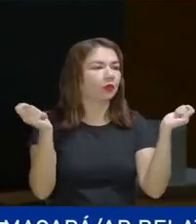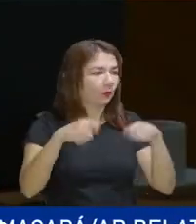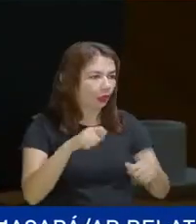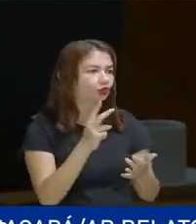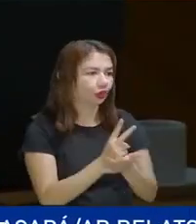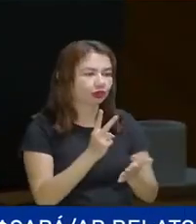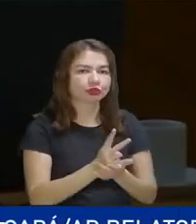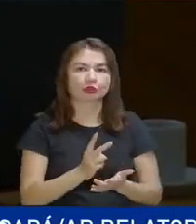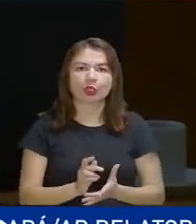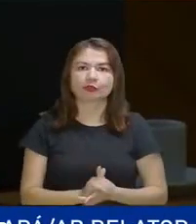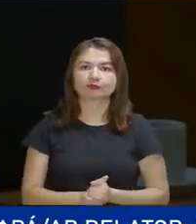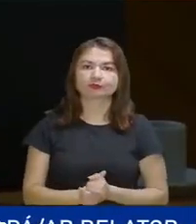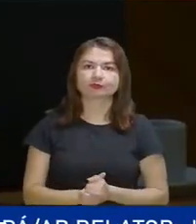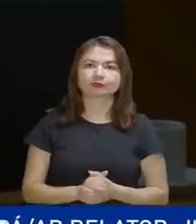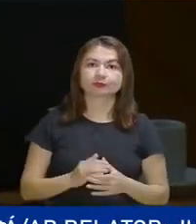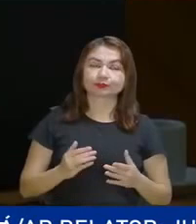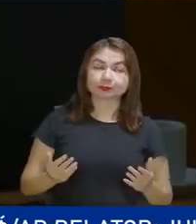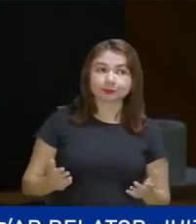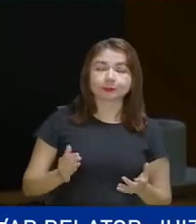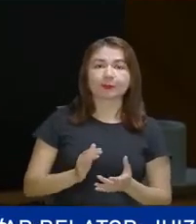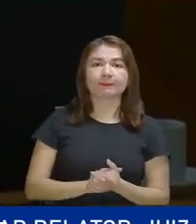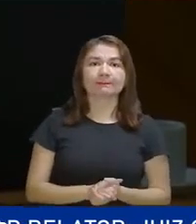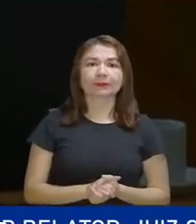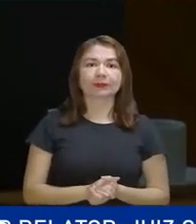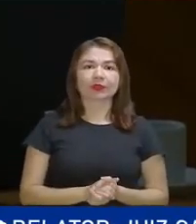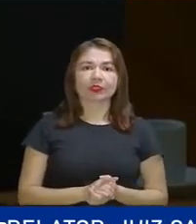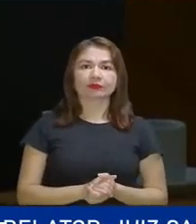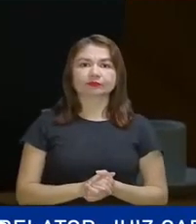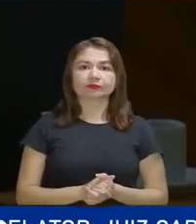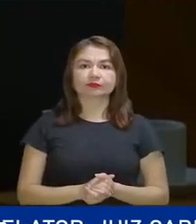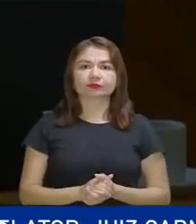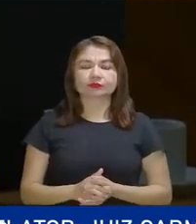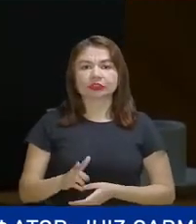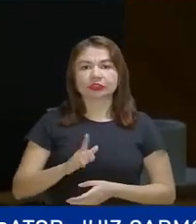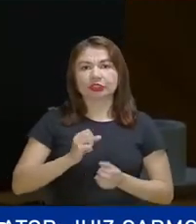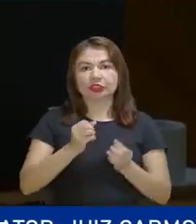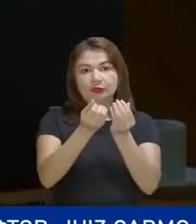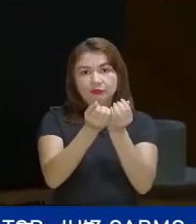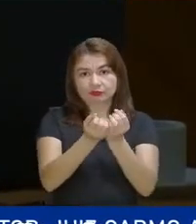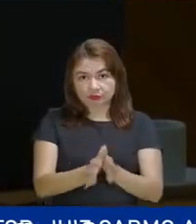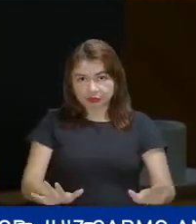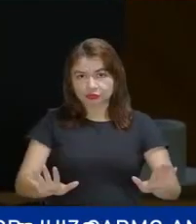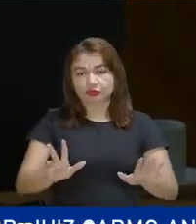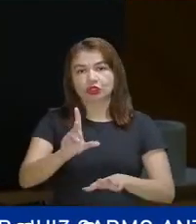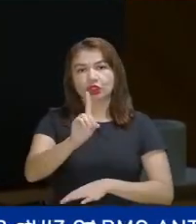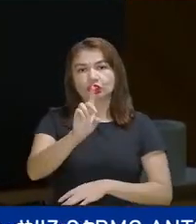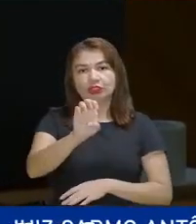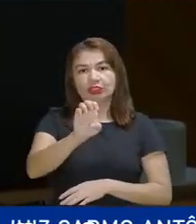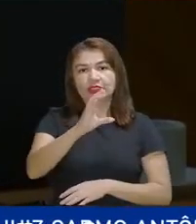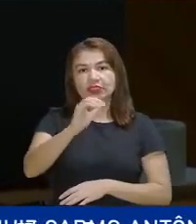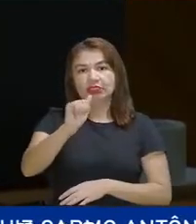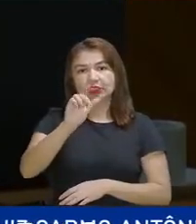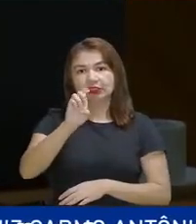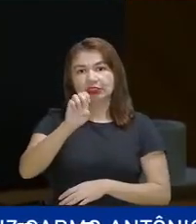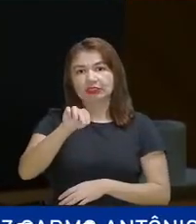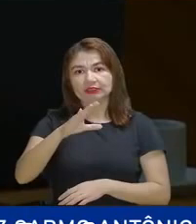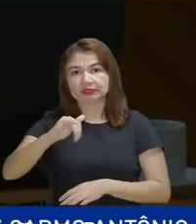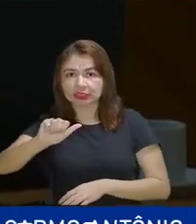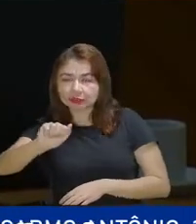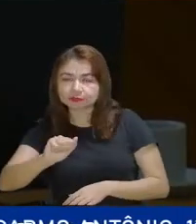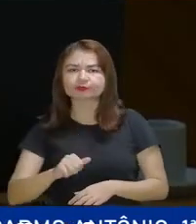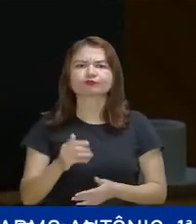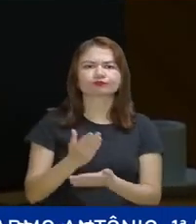desembargador. Excelência, há uma prejudicial de decadência e, claro, nós temos alguns